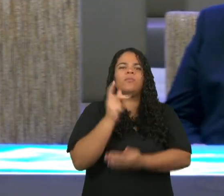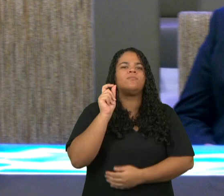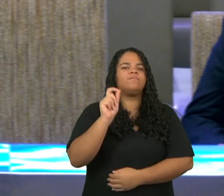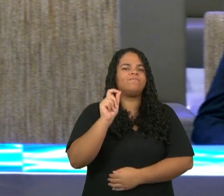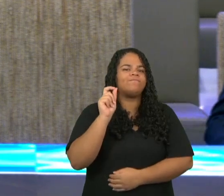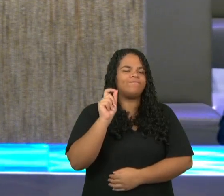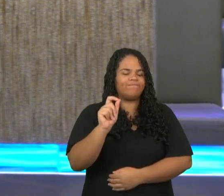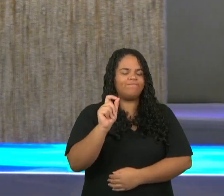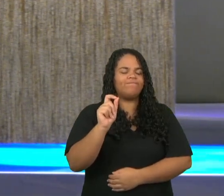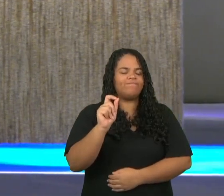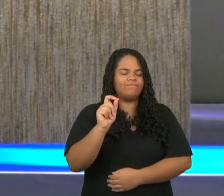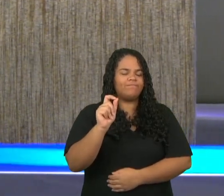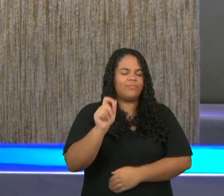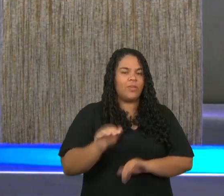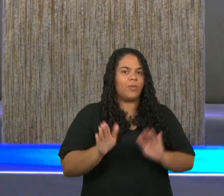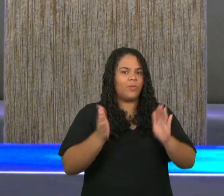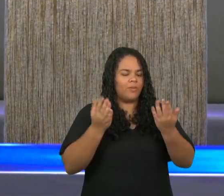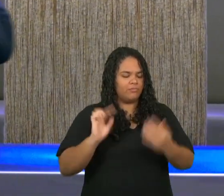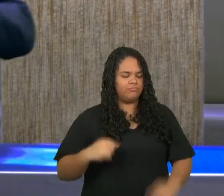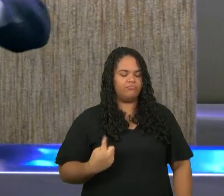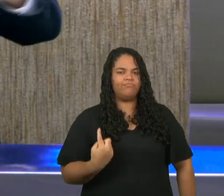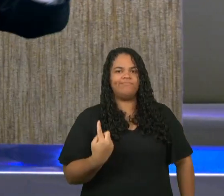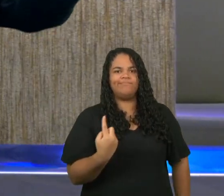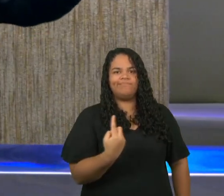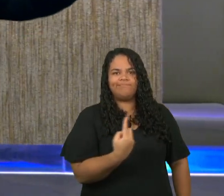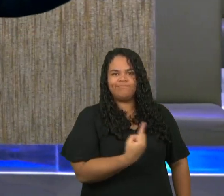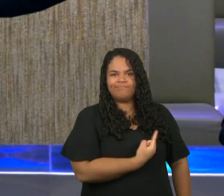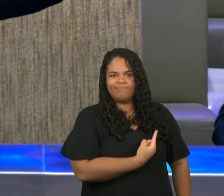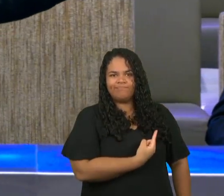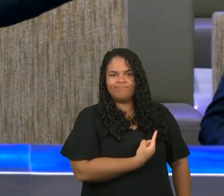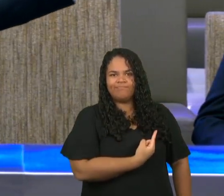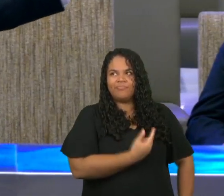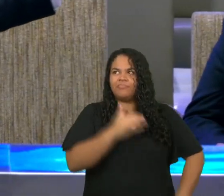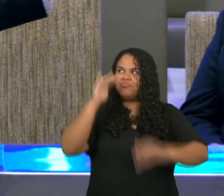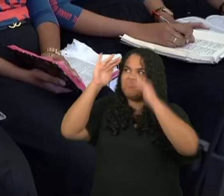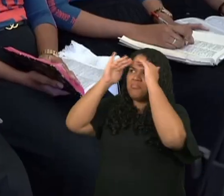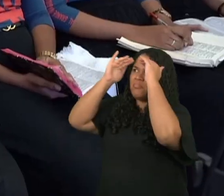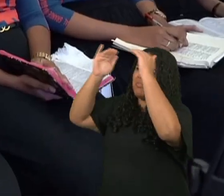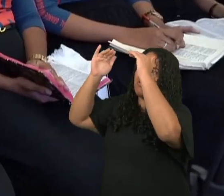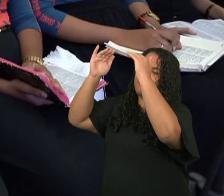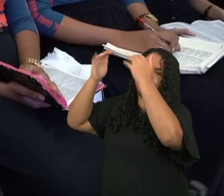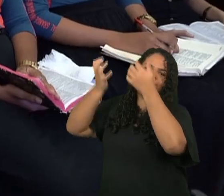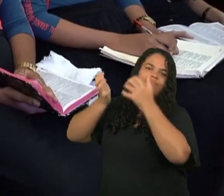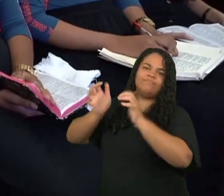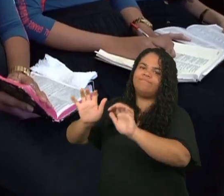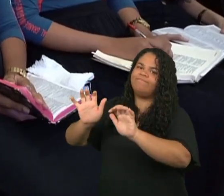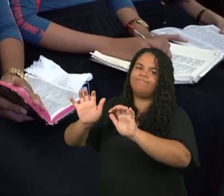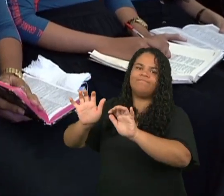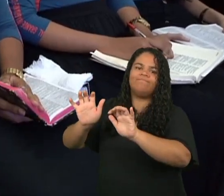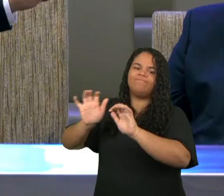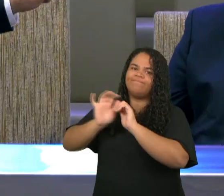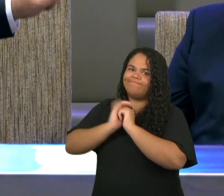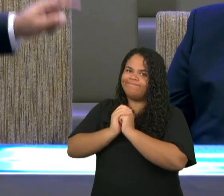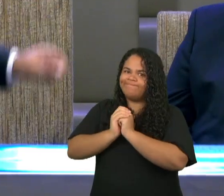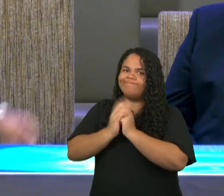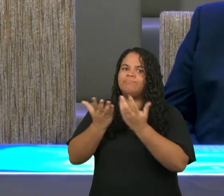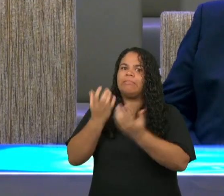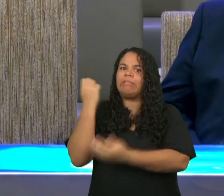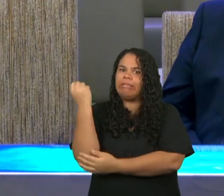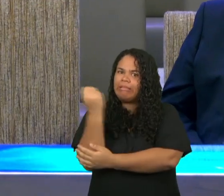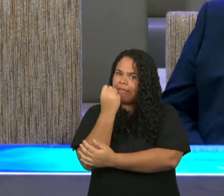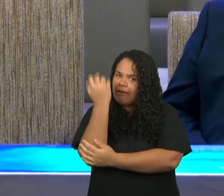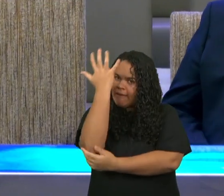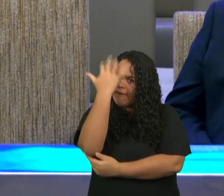é quando nós não o honramos. Isso é forte.